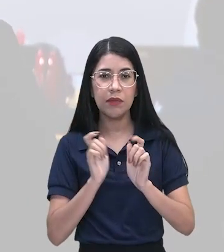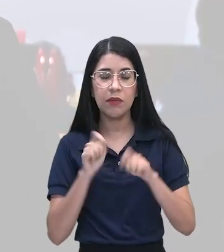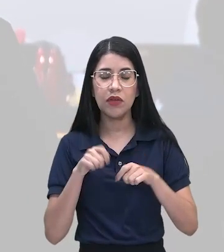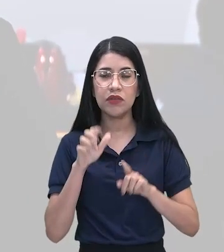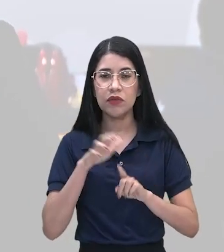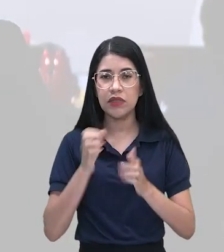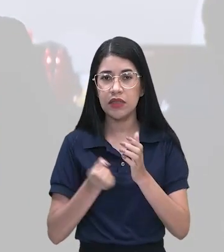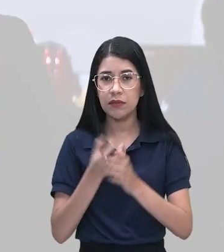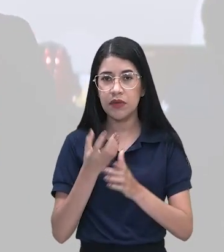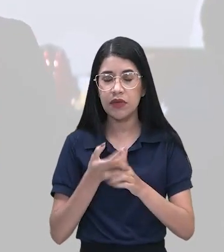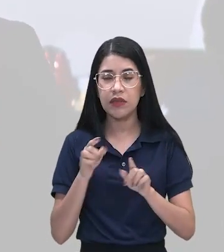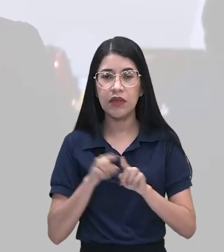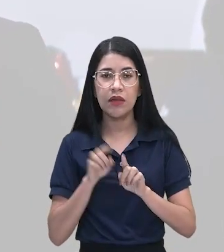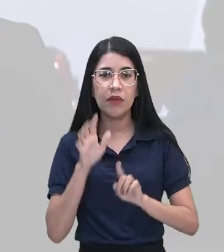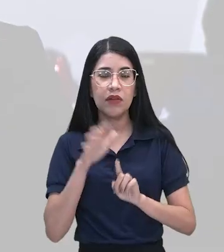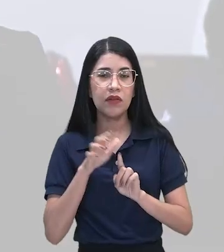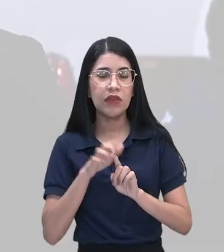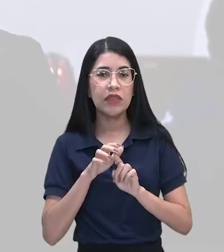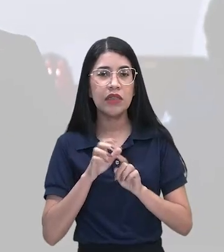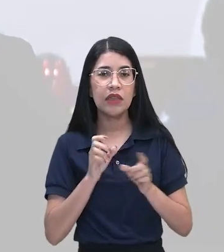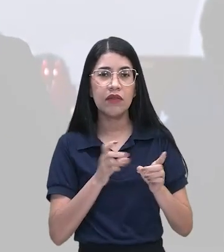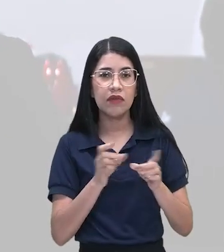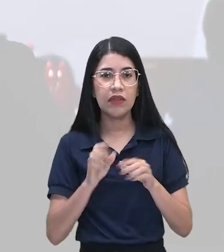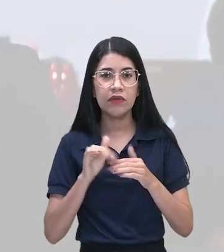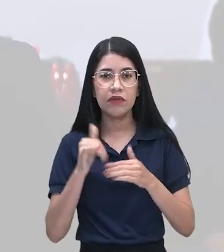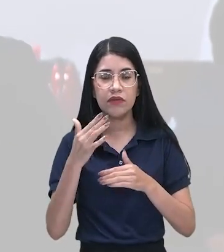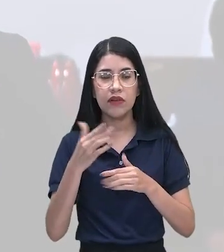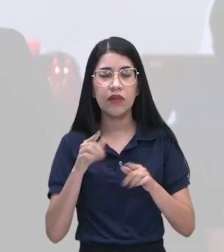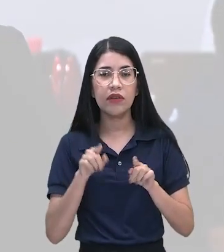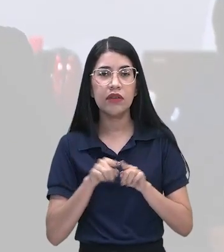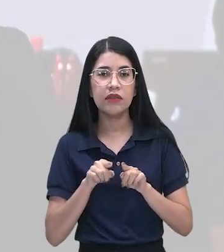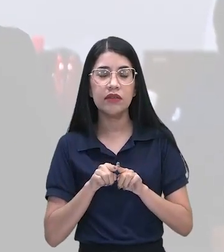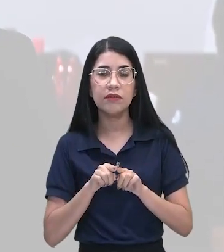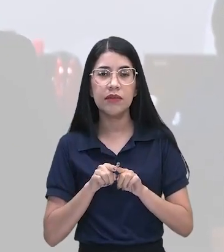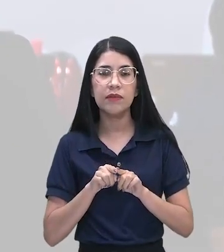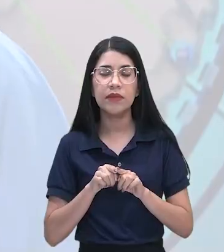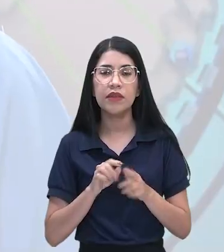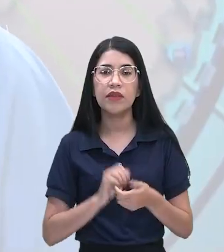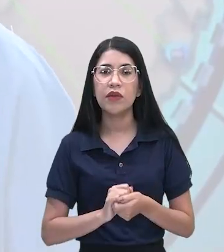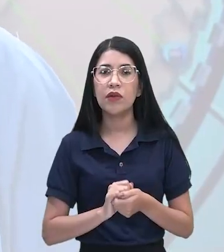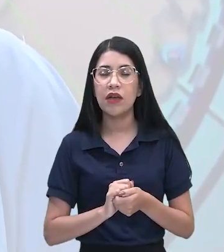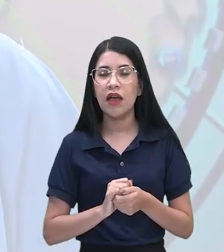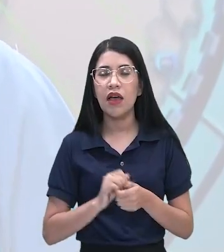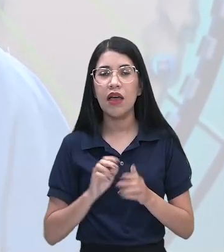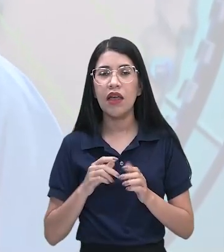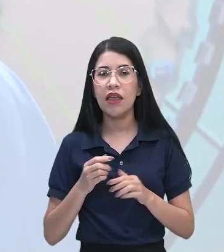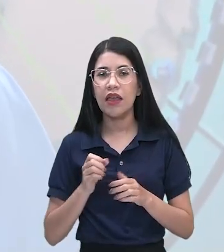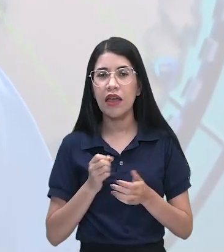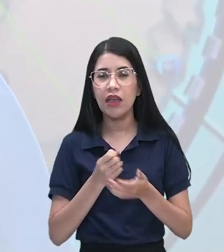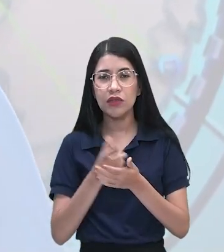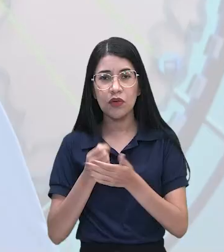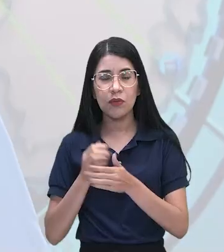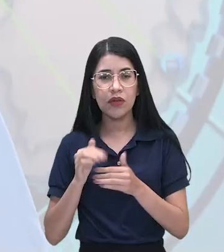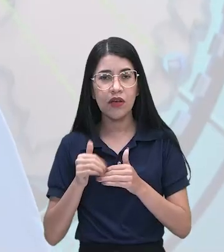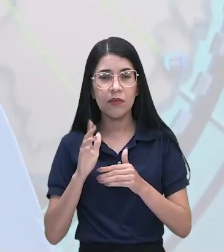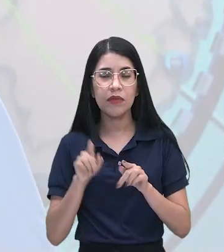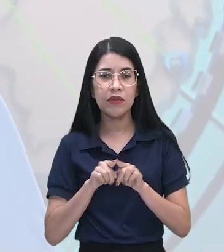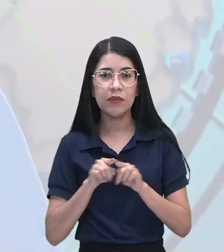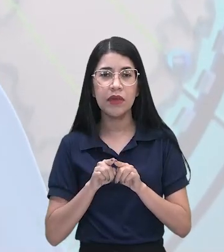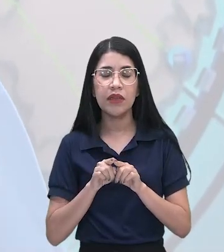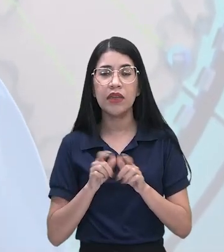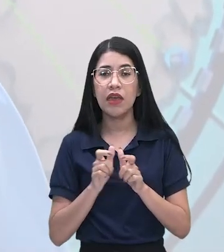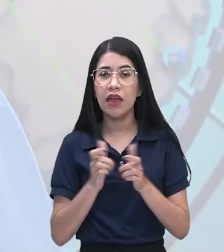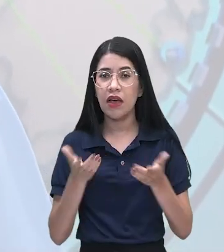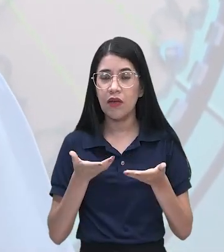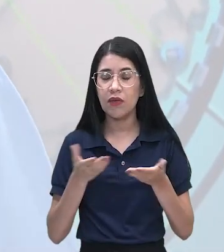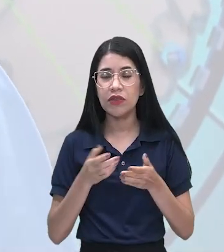sua produção, a influência do mercado internacional e também o aumento da demanda. O aumento da exportação, né, que o Brasil está,